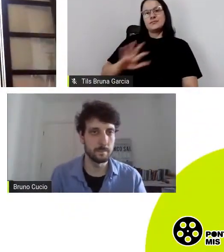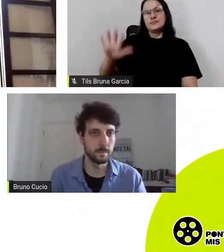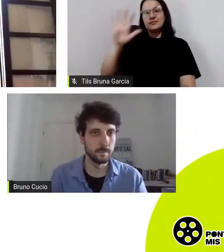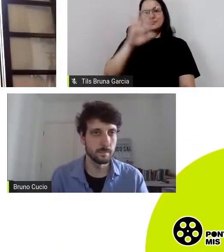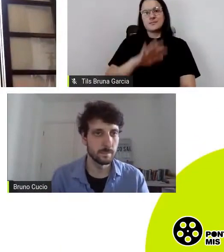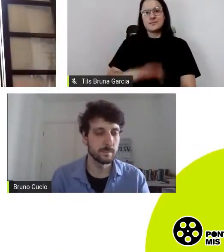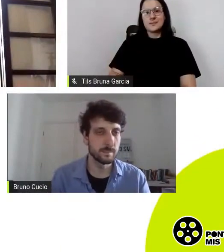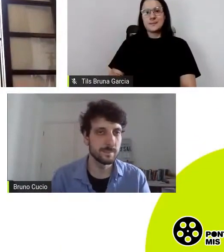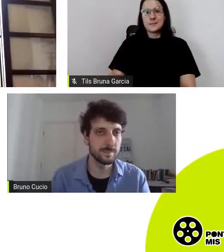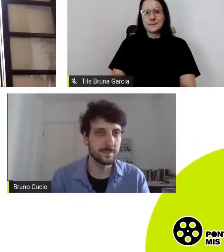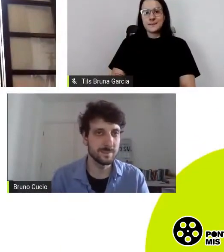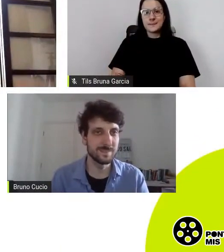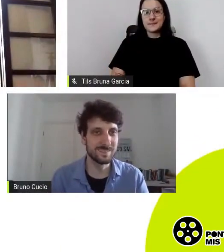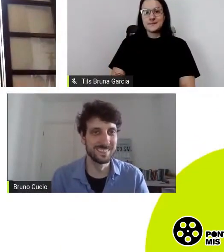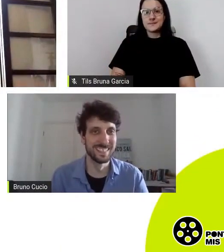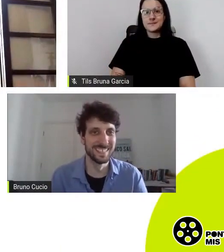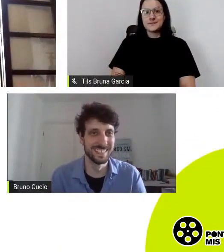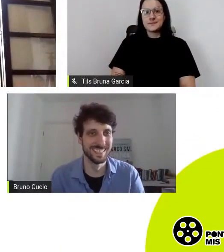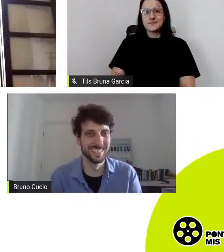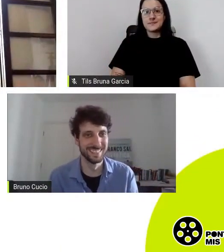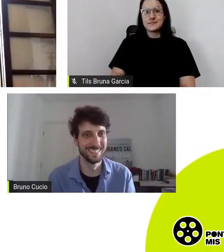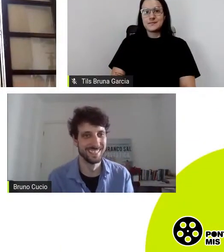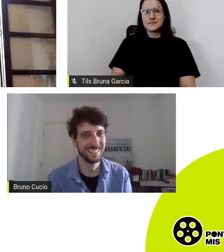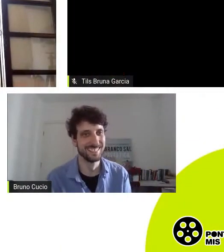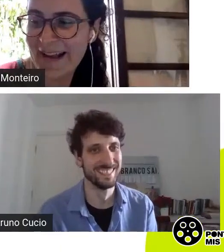janela ali, caminhei e voltei.